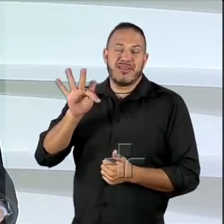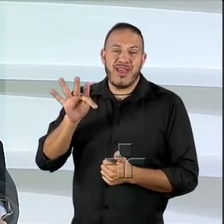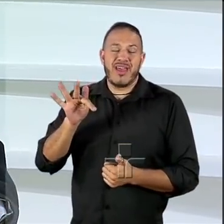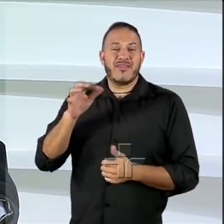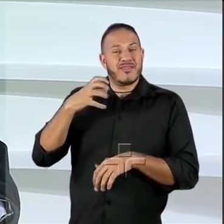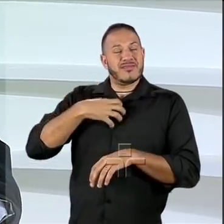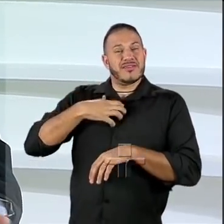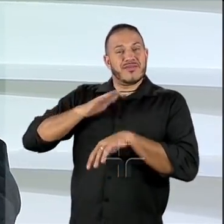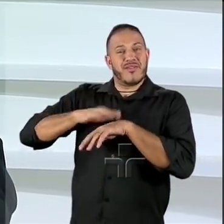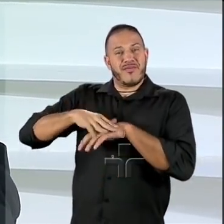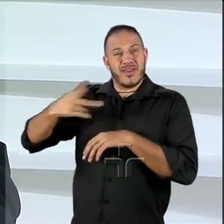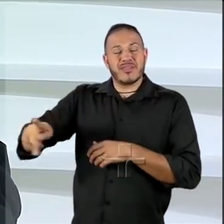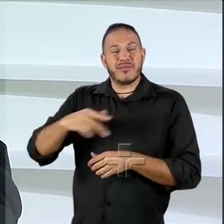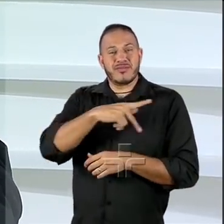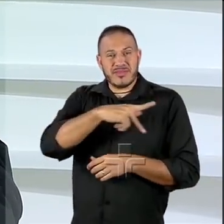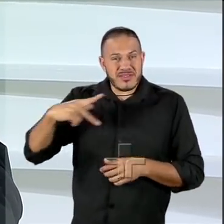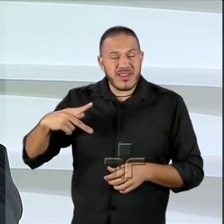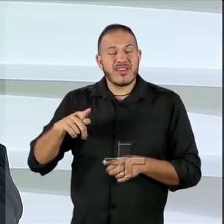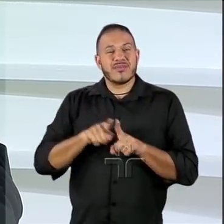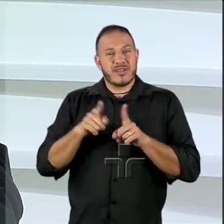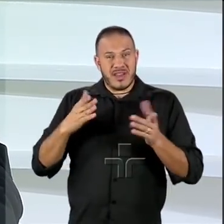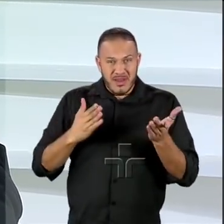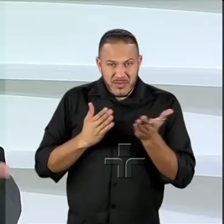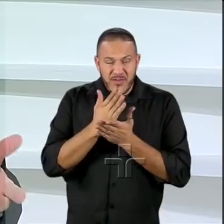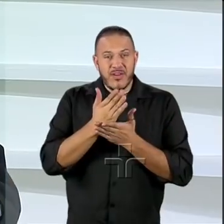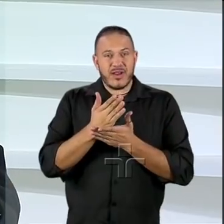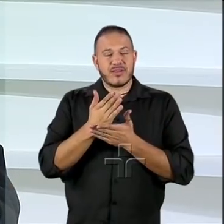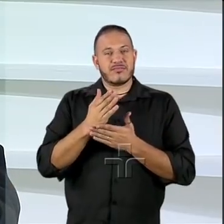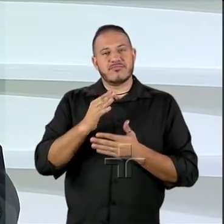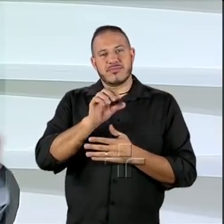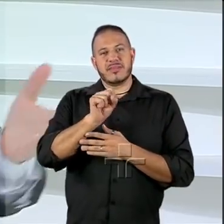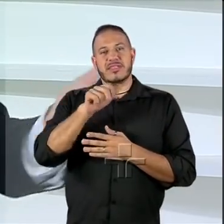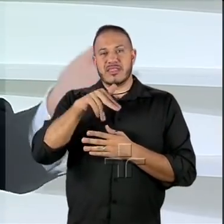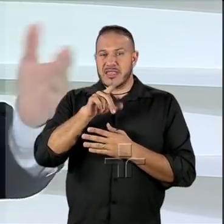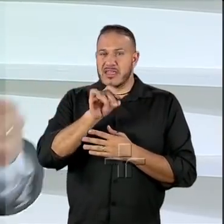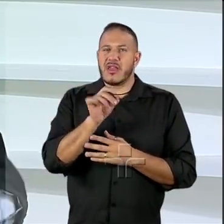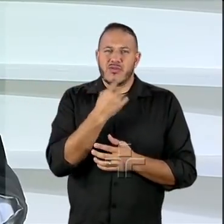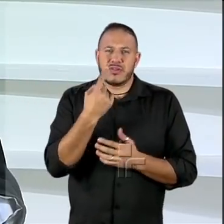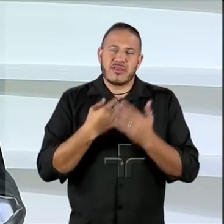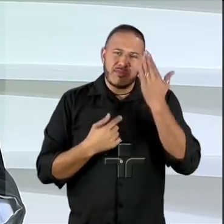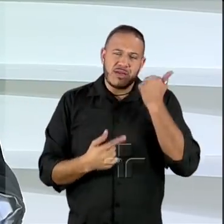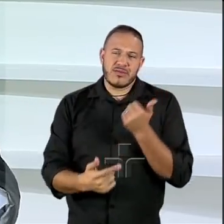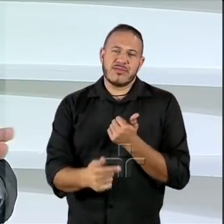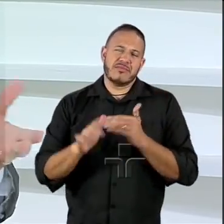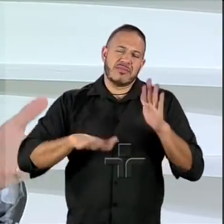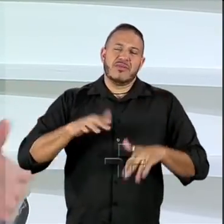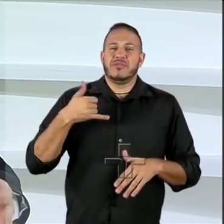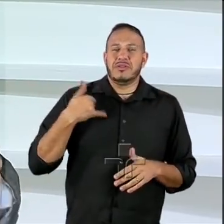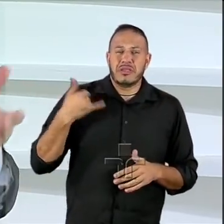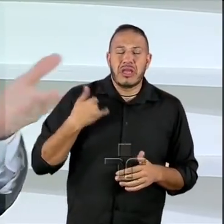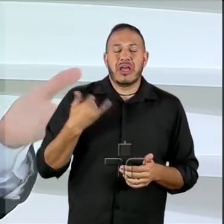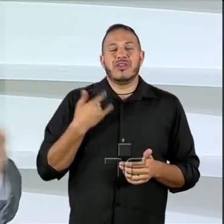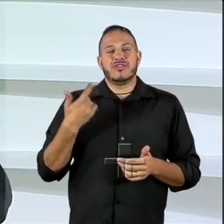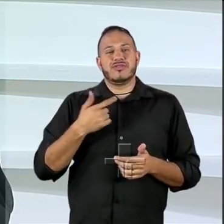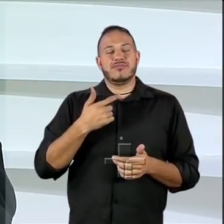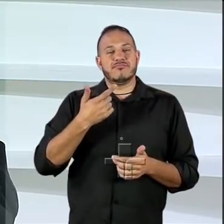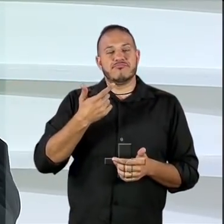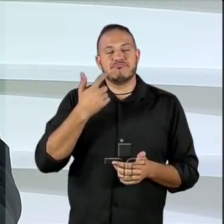pelo presidente e aprovada pelo Senado, como nós sabemos, mínimo de idade, reputação